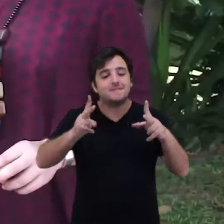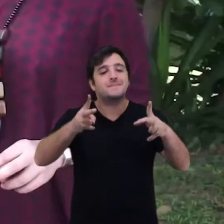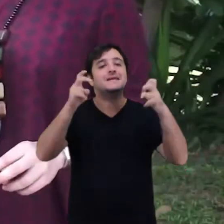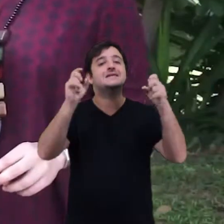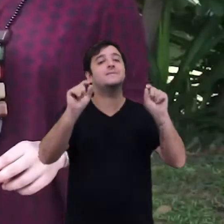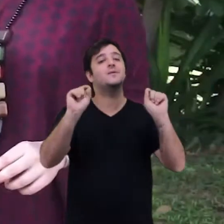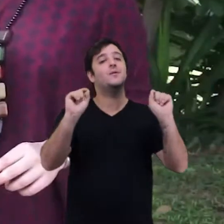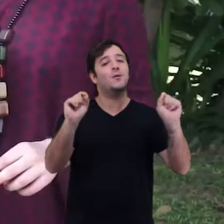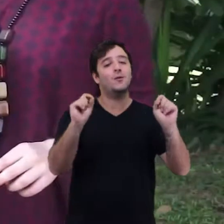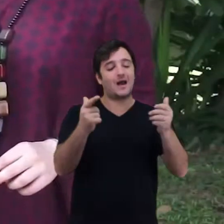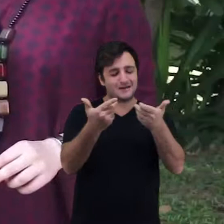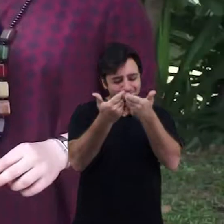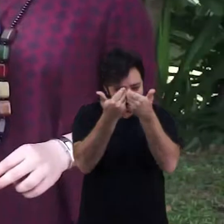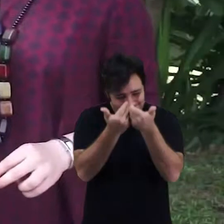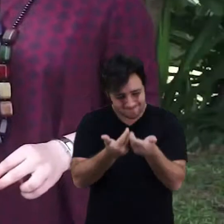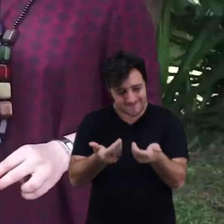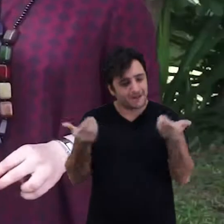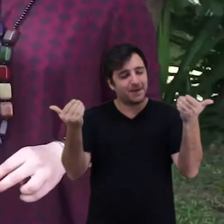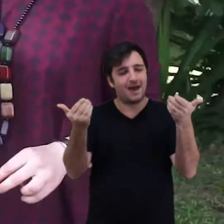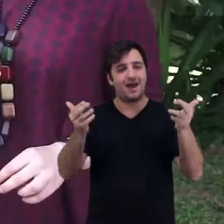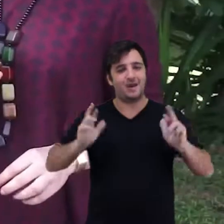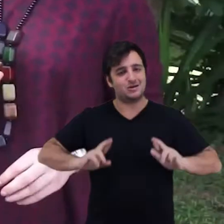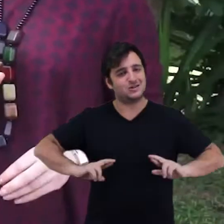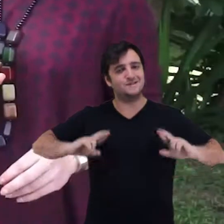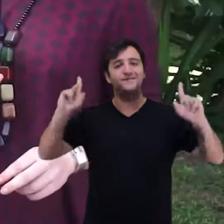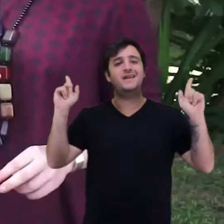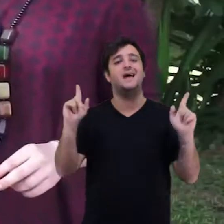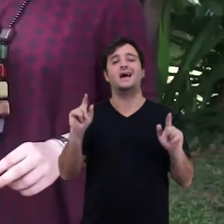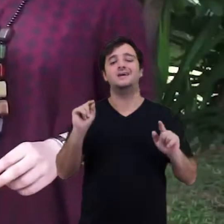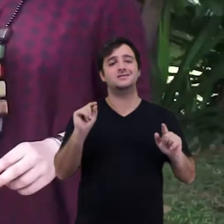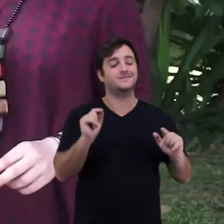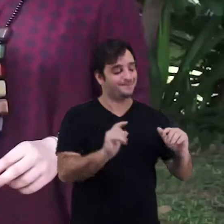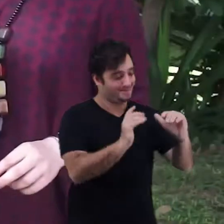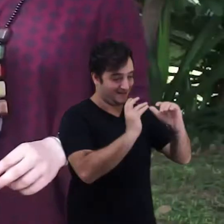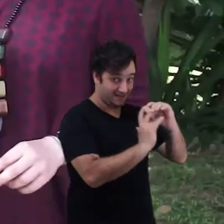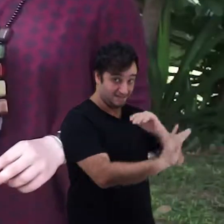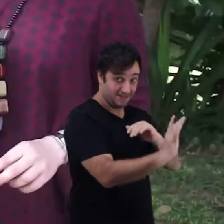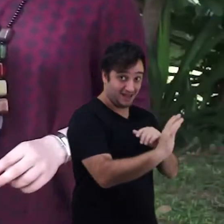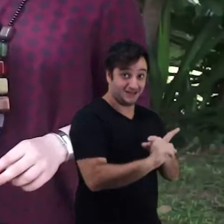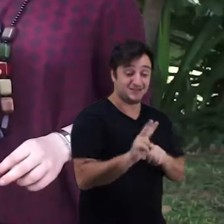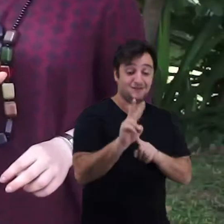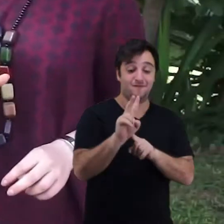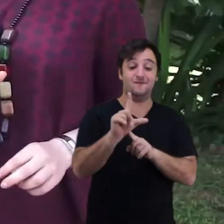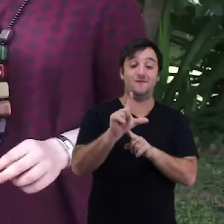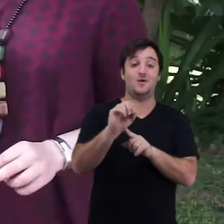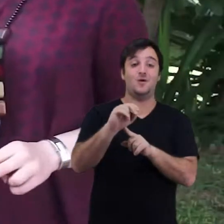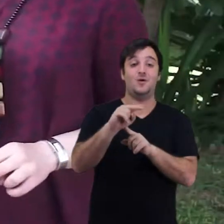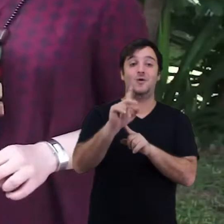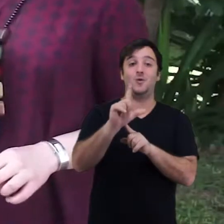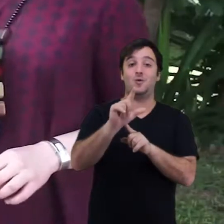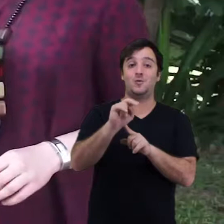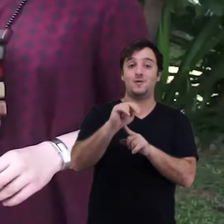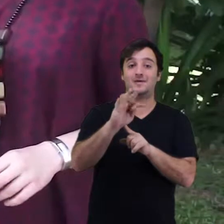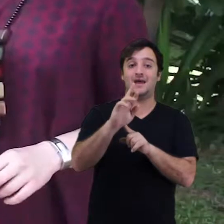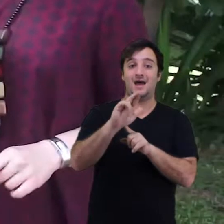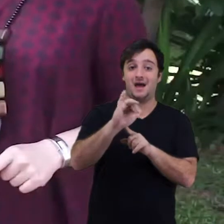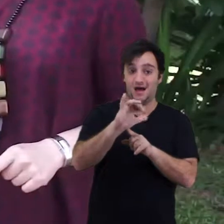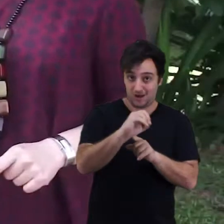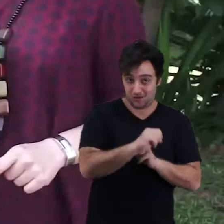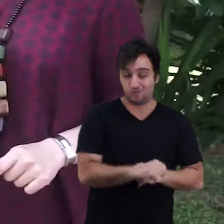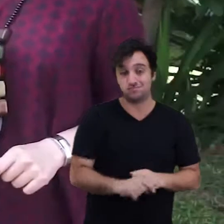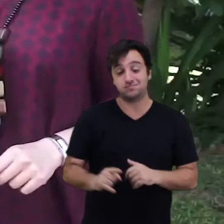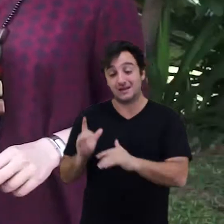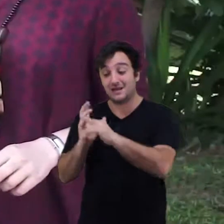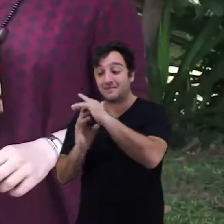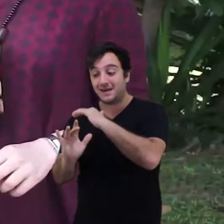garantir que essas pessoas não venham a sofrer as violações que elas sofreram outrora, né, que fizeram com que elas tivessem que se deslocar, ou